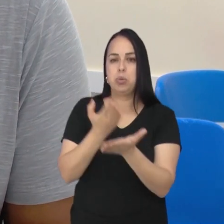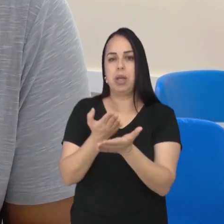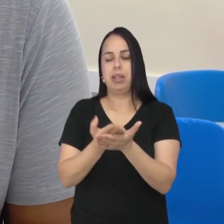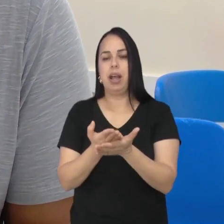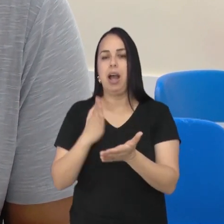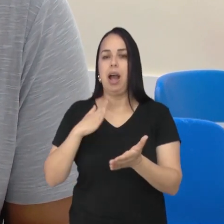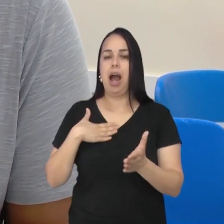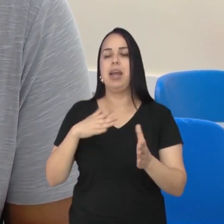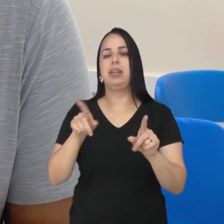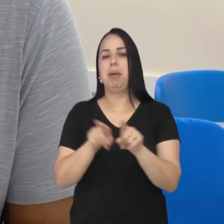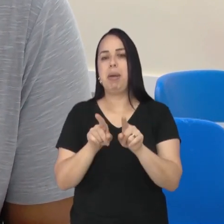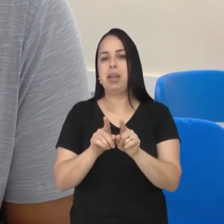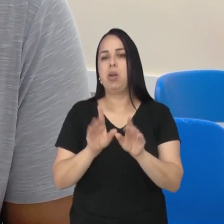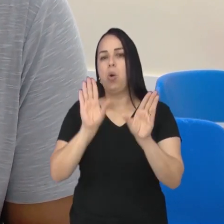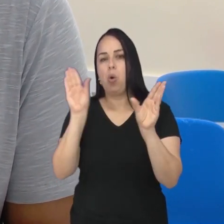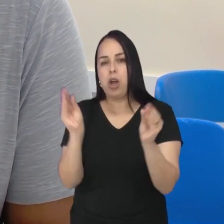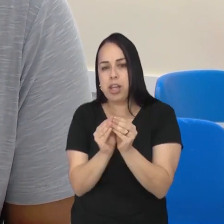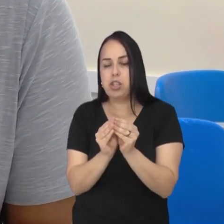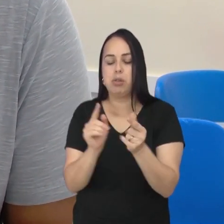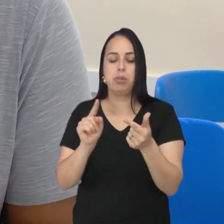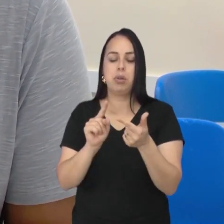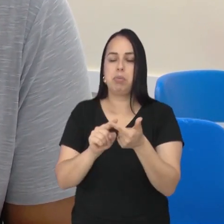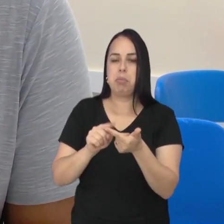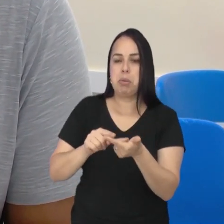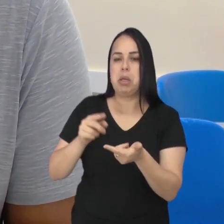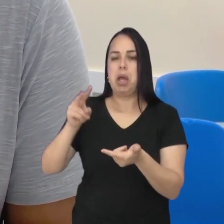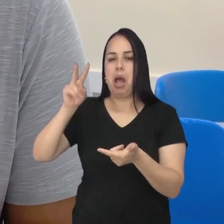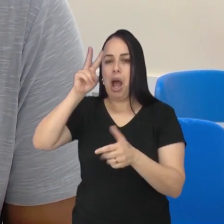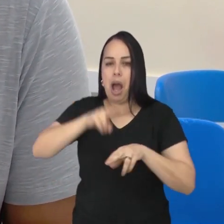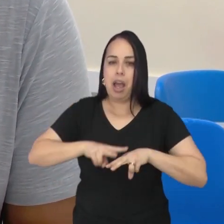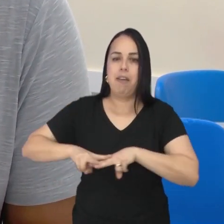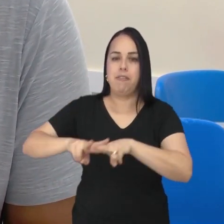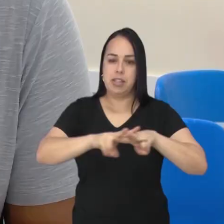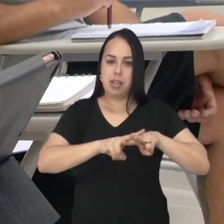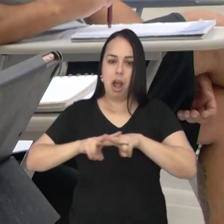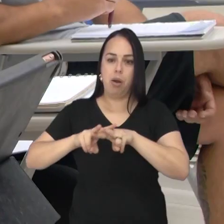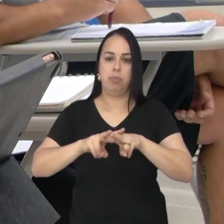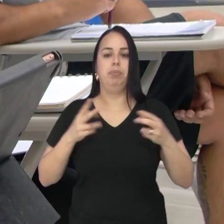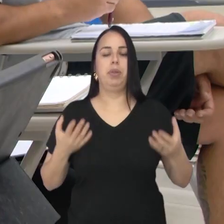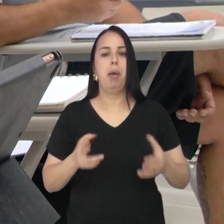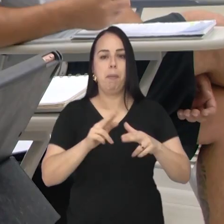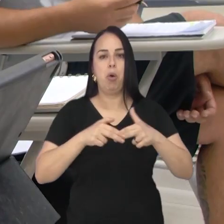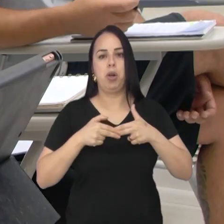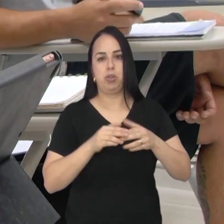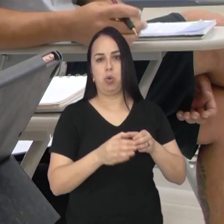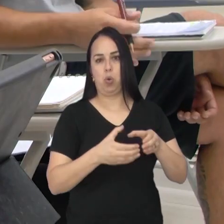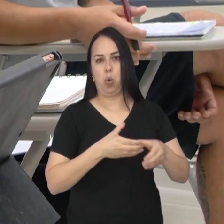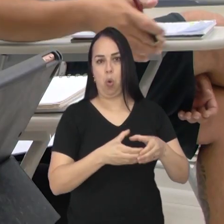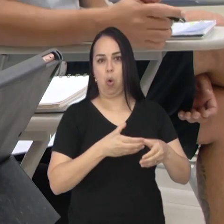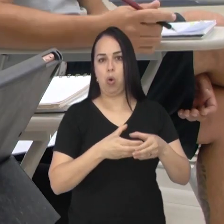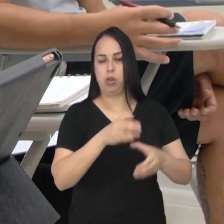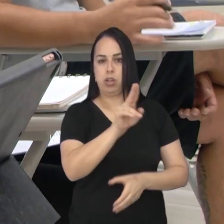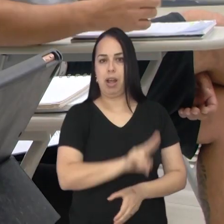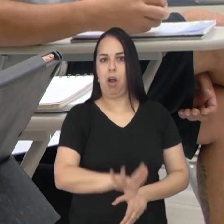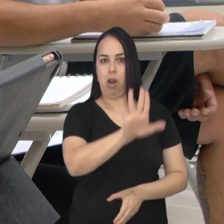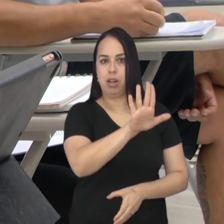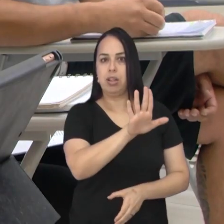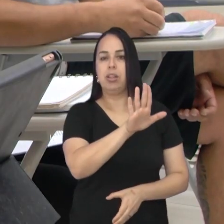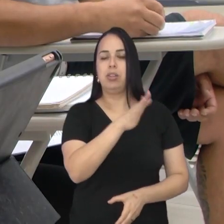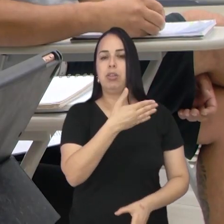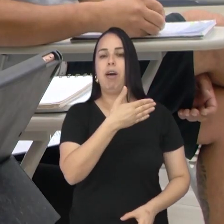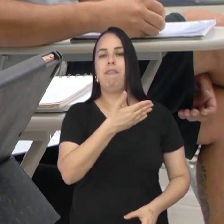estudando, né? Eu venho, faço meus resumos das aulas, meus mapas mentais, revisão. Com a unificação dos concursos de